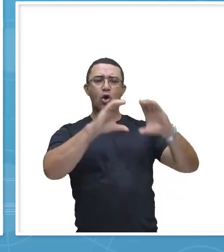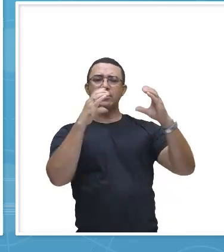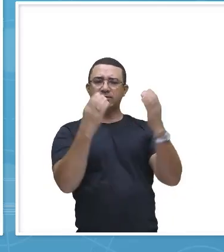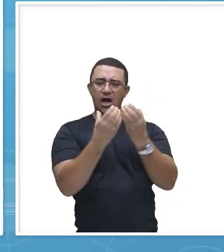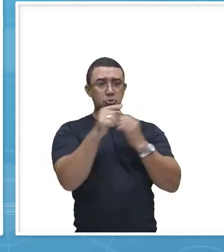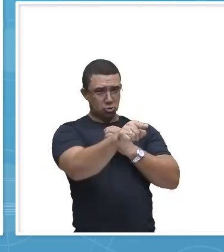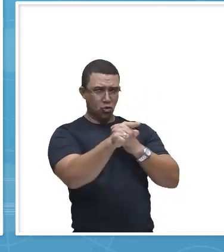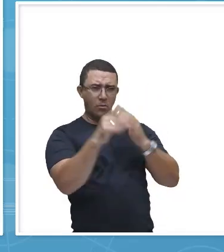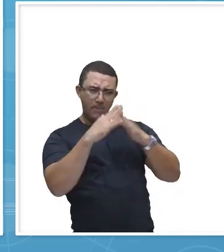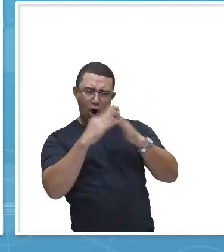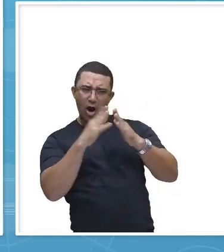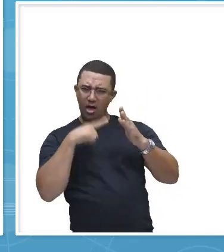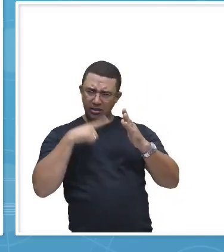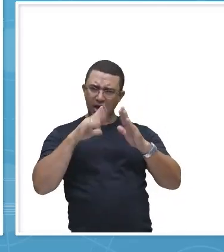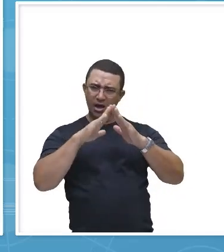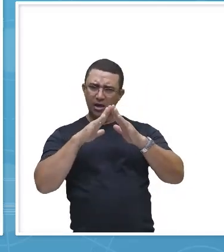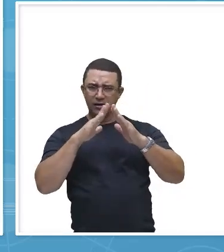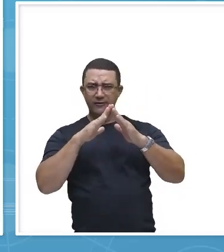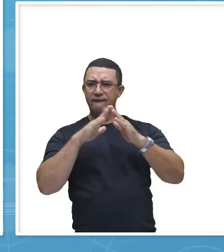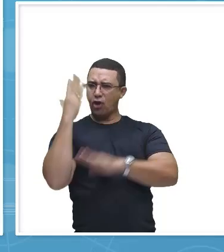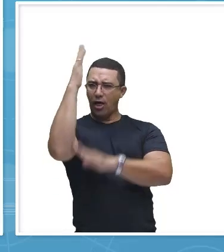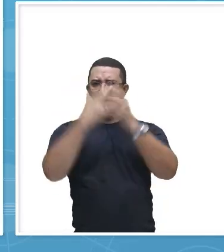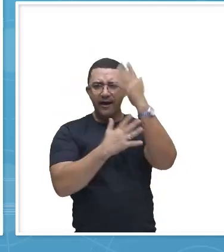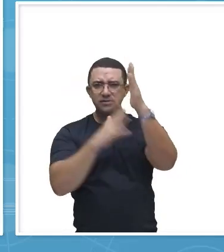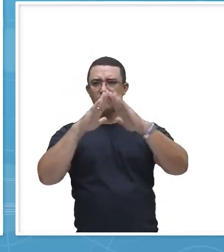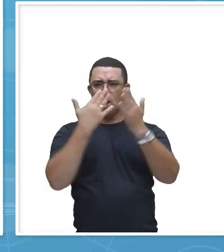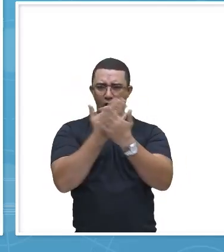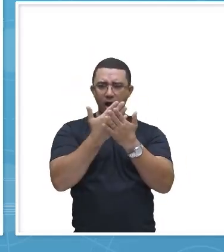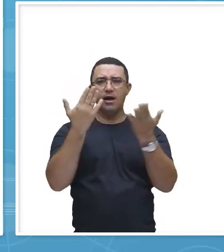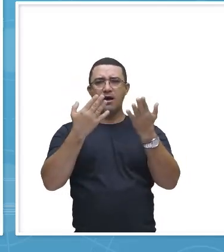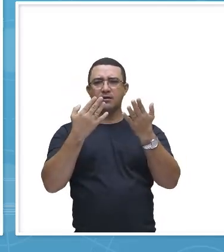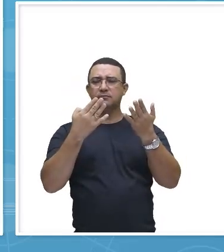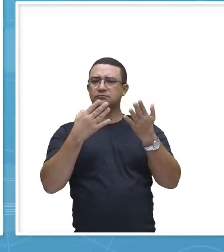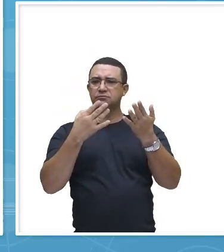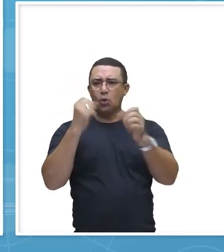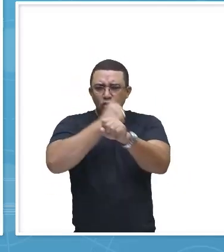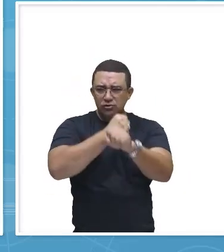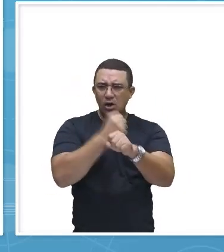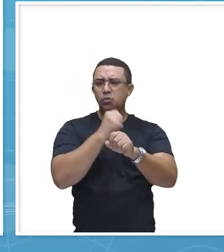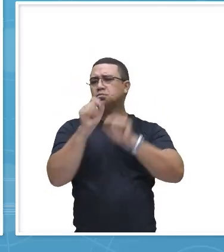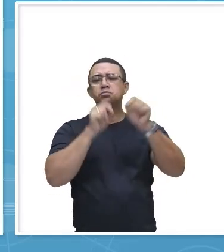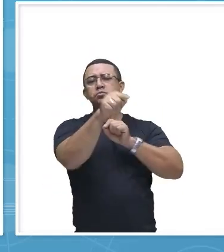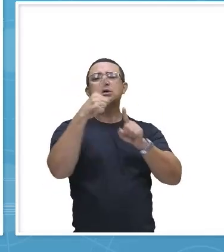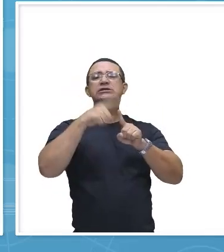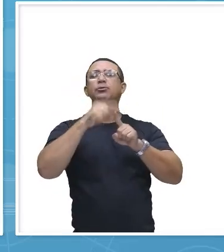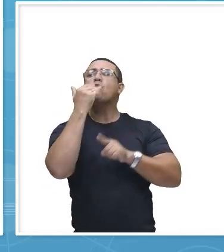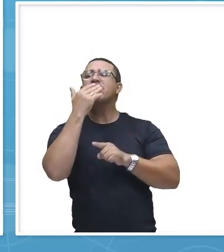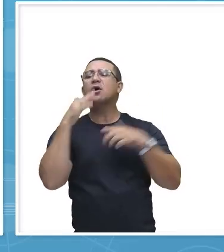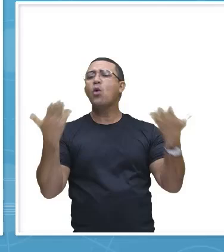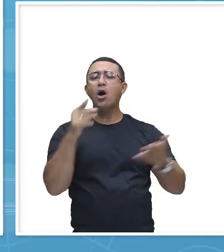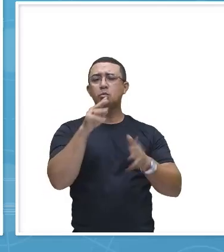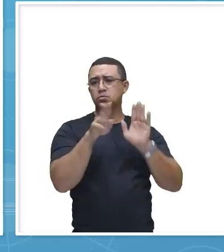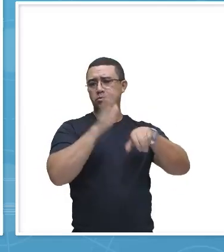mora tem floresta, tem natureza, tem construção? Como são os seus hábitos alimentares?